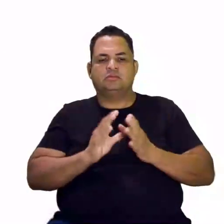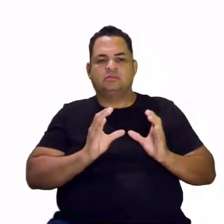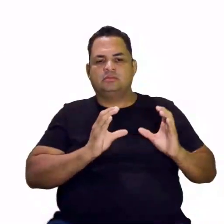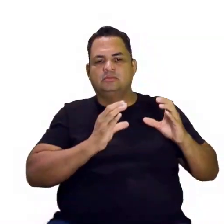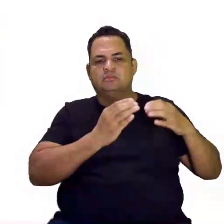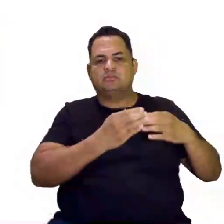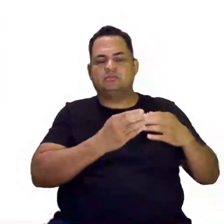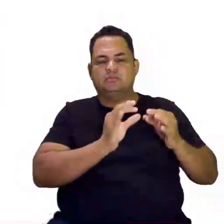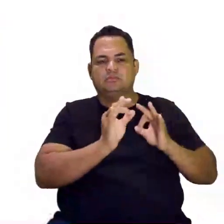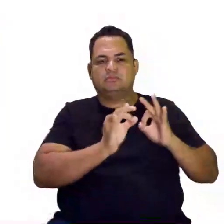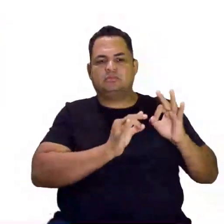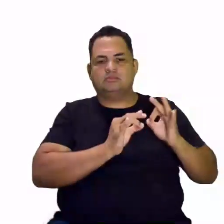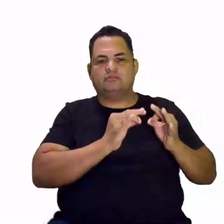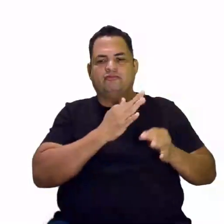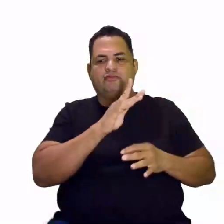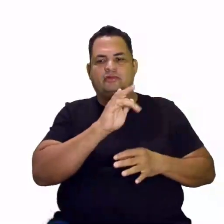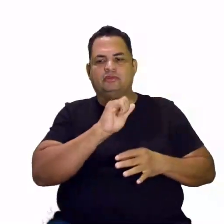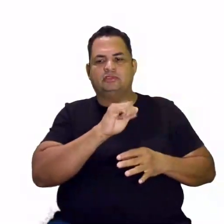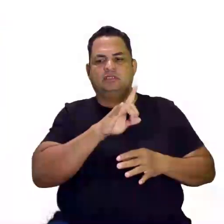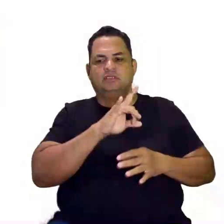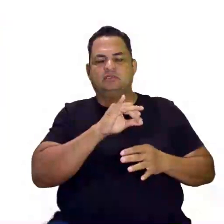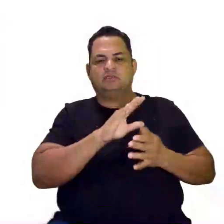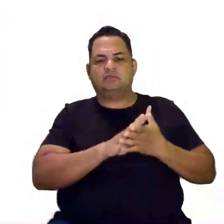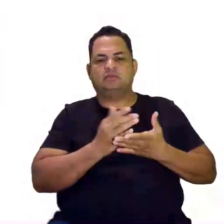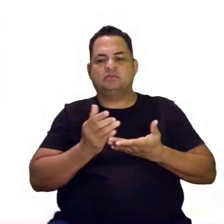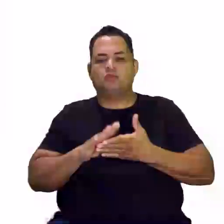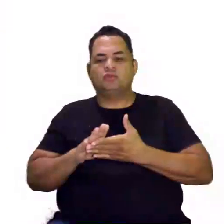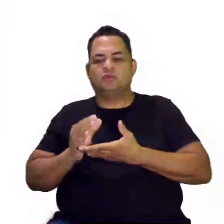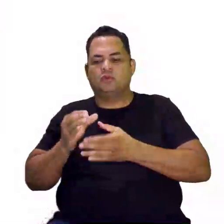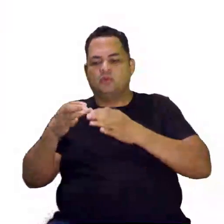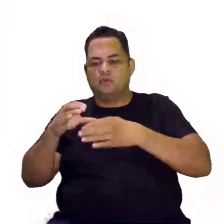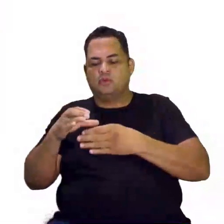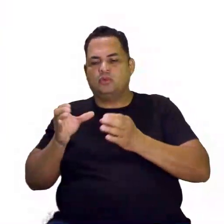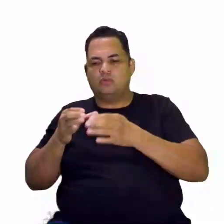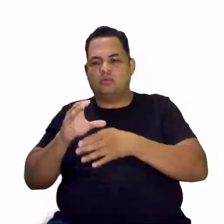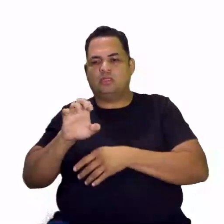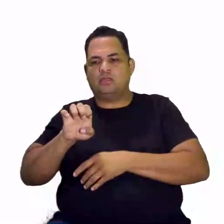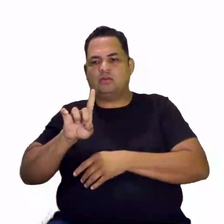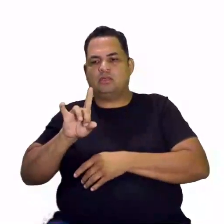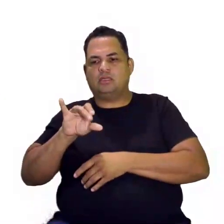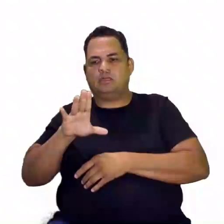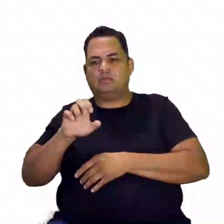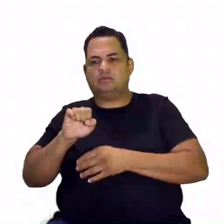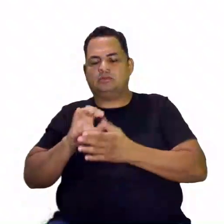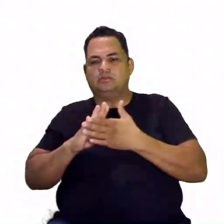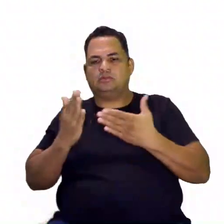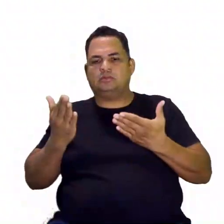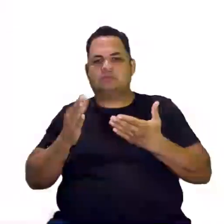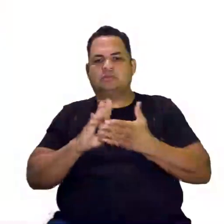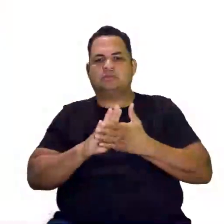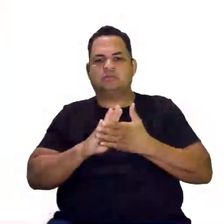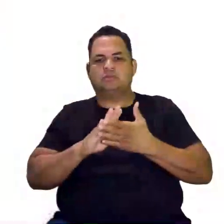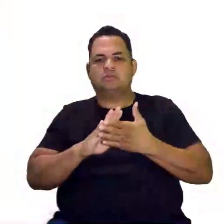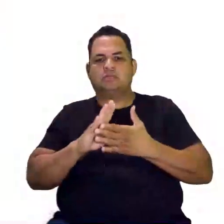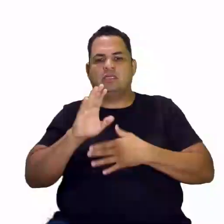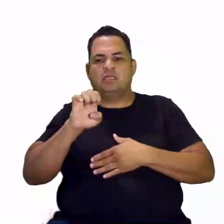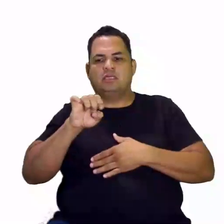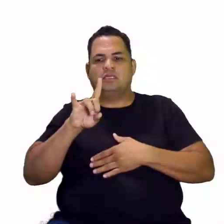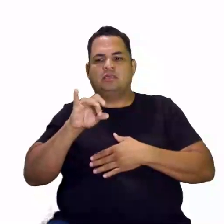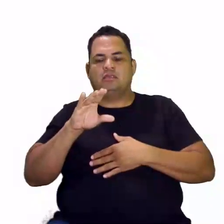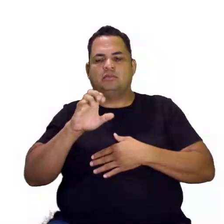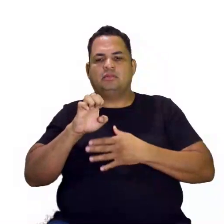grupo que era fotossintetizante e o outro que era eucarionte, junto com esse organismo que era